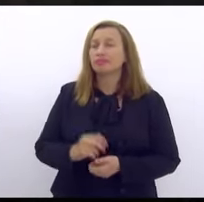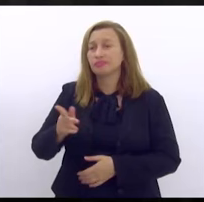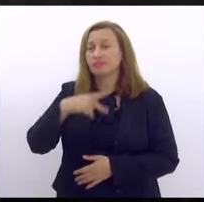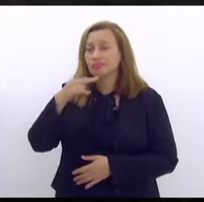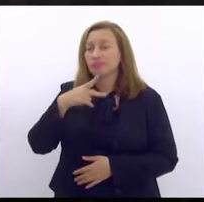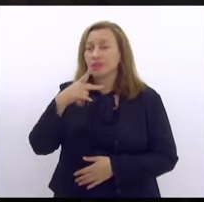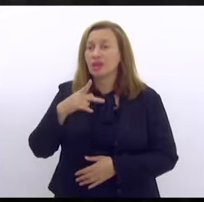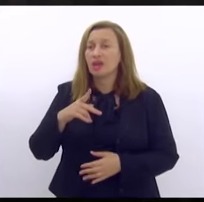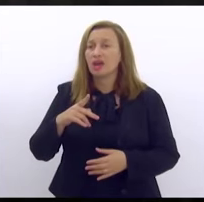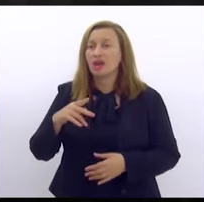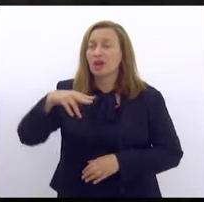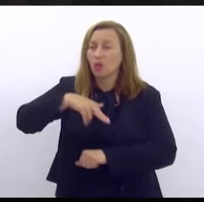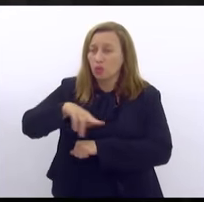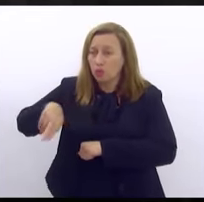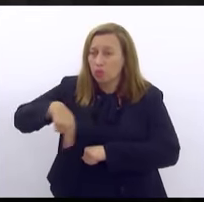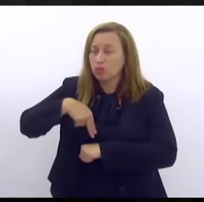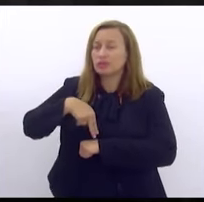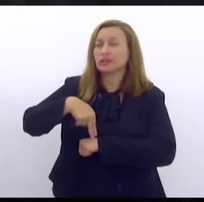a União